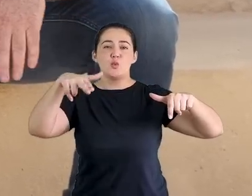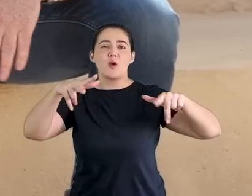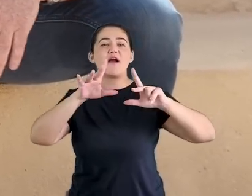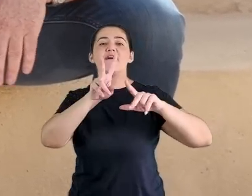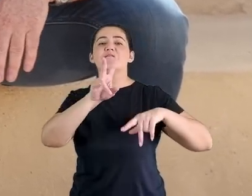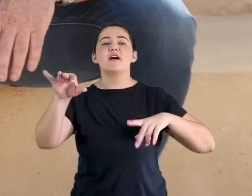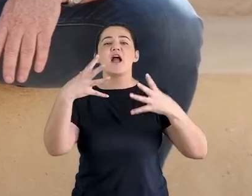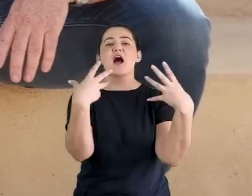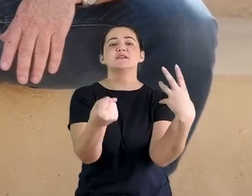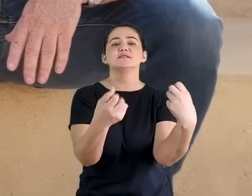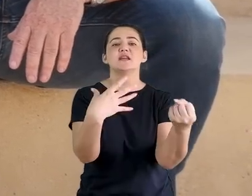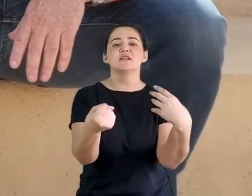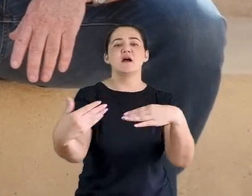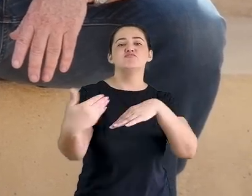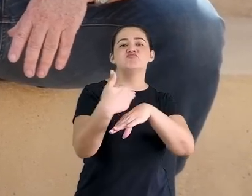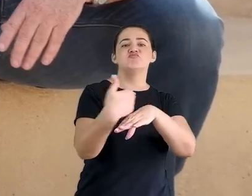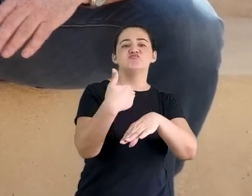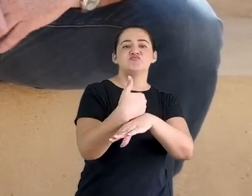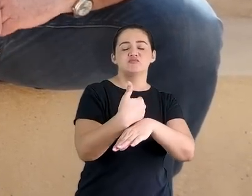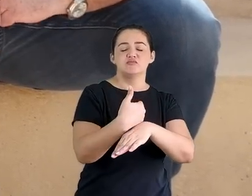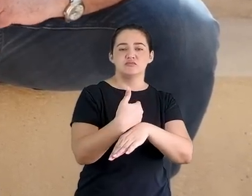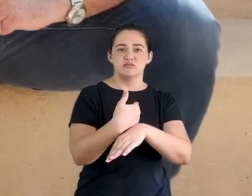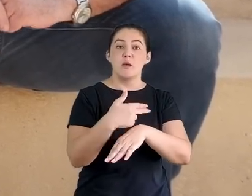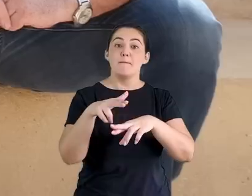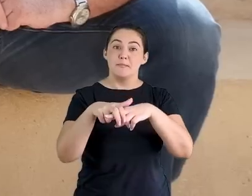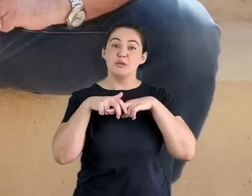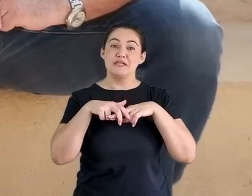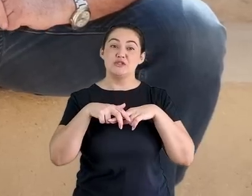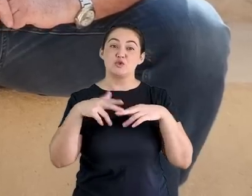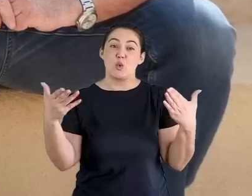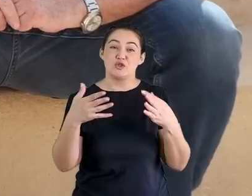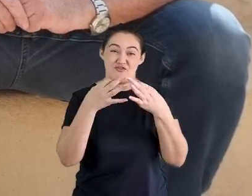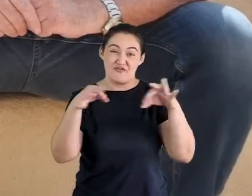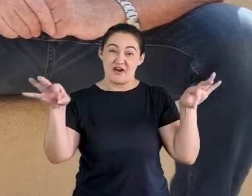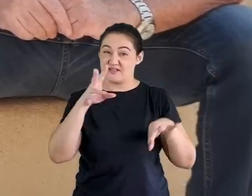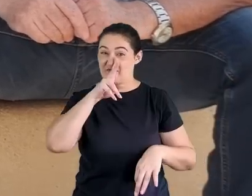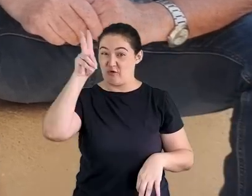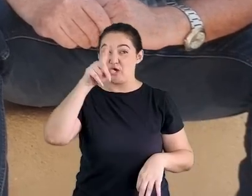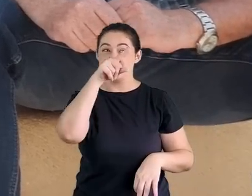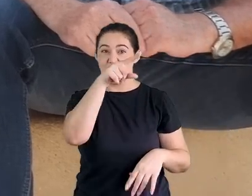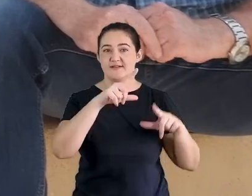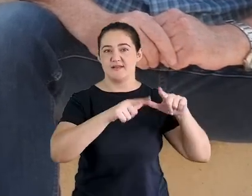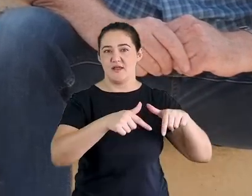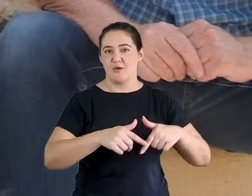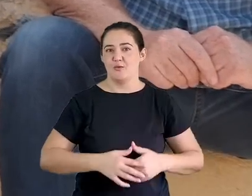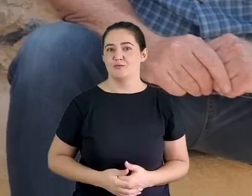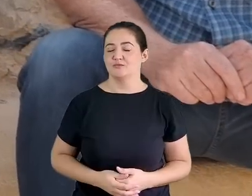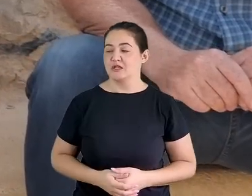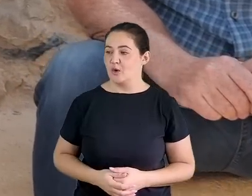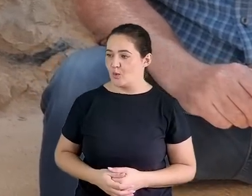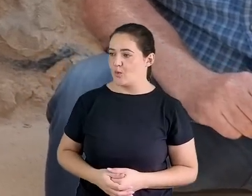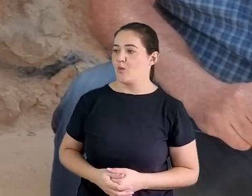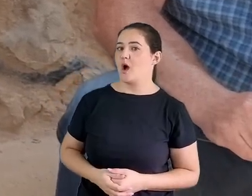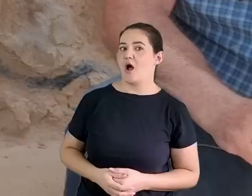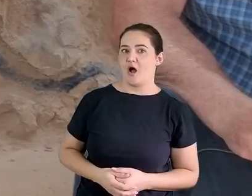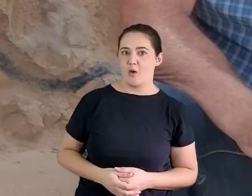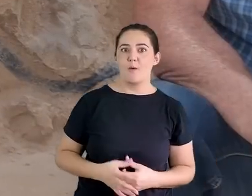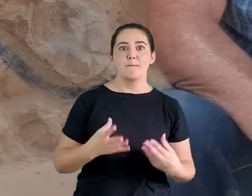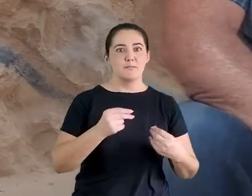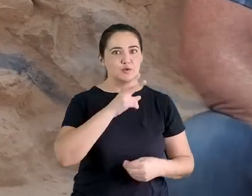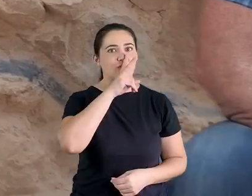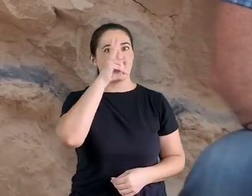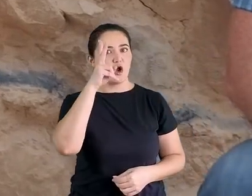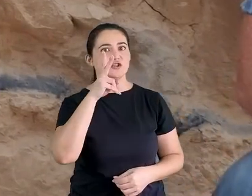na vida do Israel moderno. Muito forte essa história. E você quer ver a continuação dela, onde provavelmente houve esse